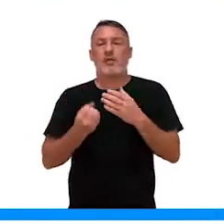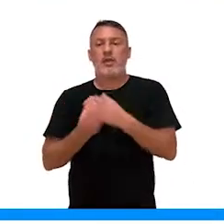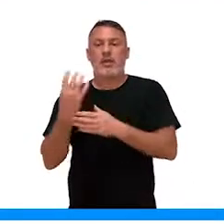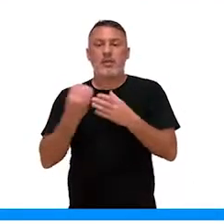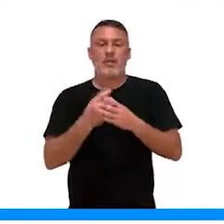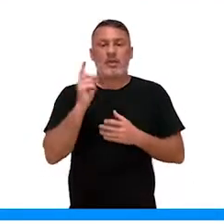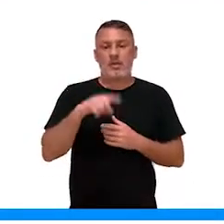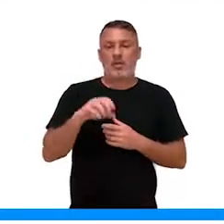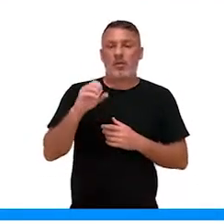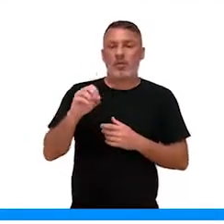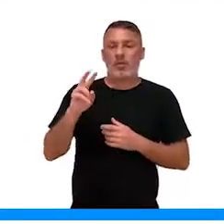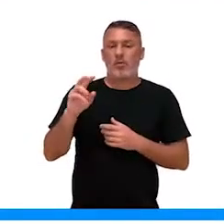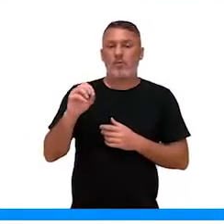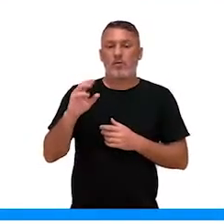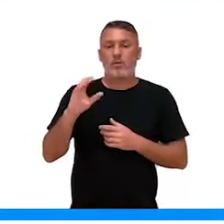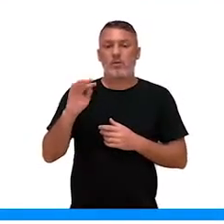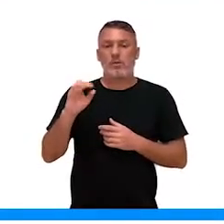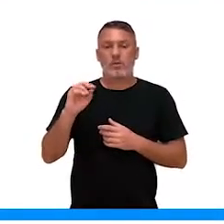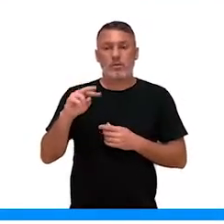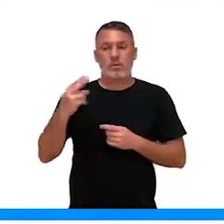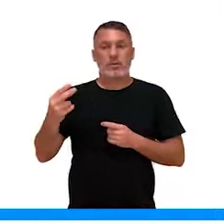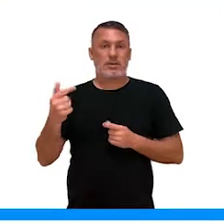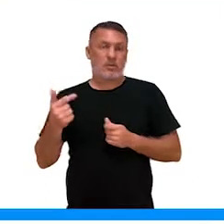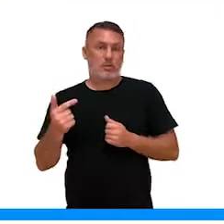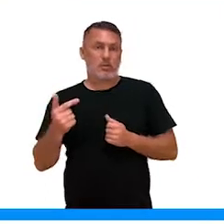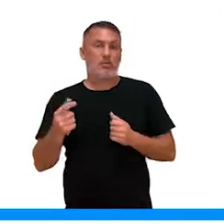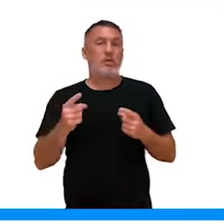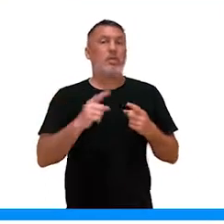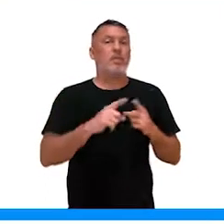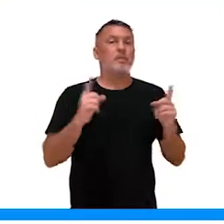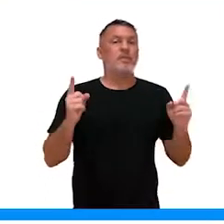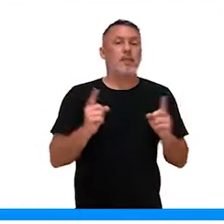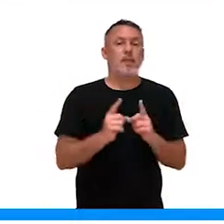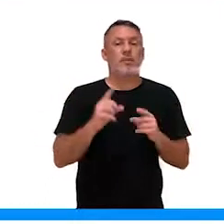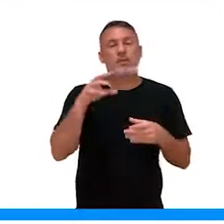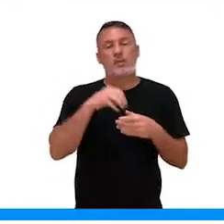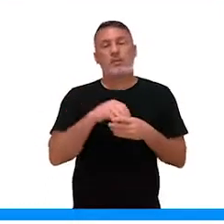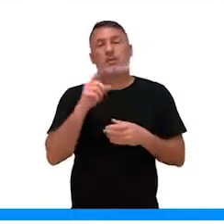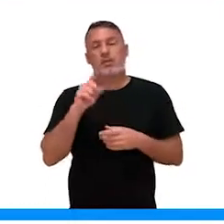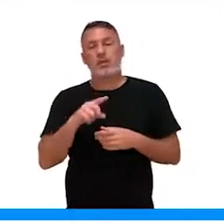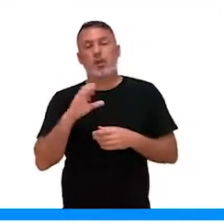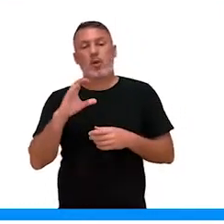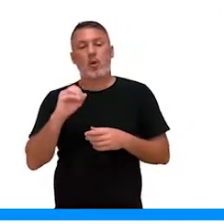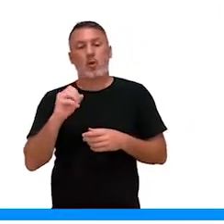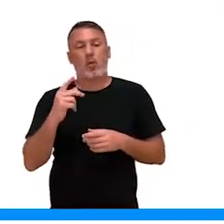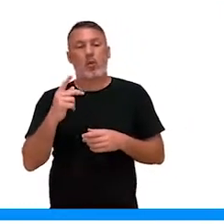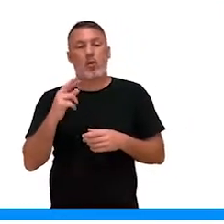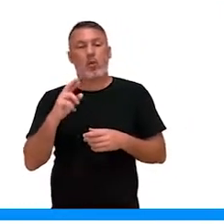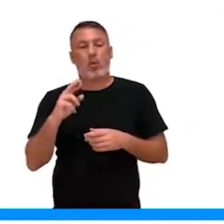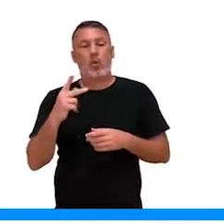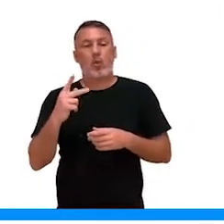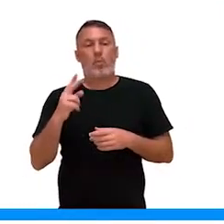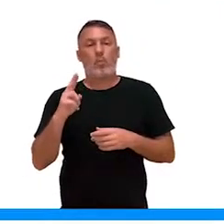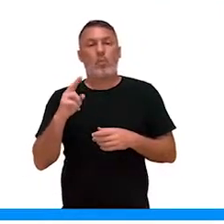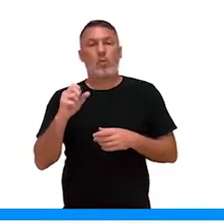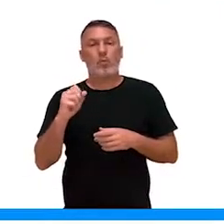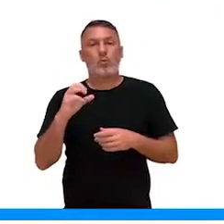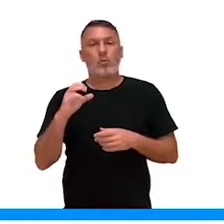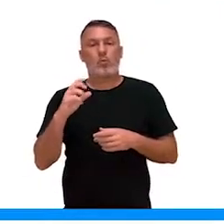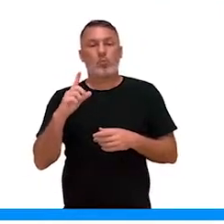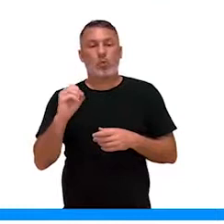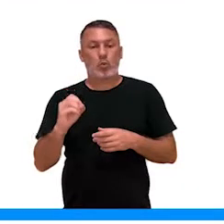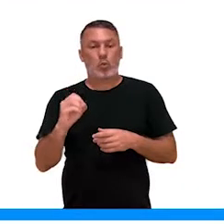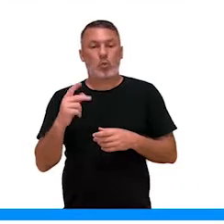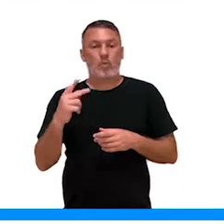célula grande sendo formada, que é o ovócito secundário, e uma pequena, que é chamada de corpúsculo